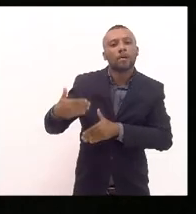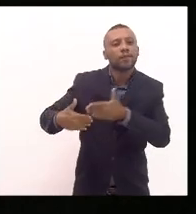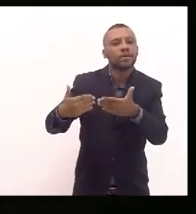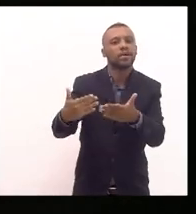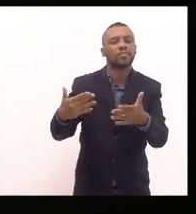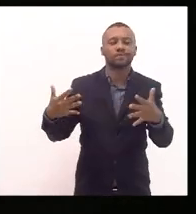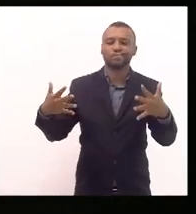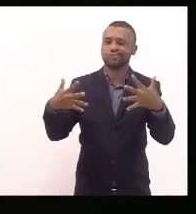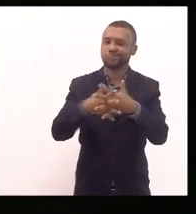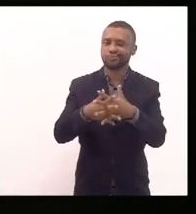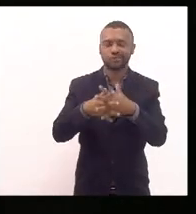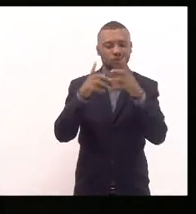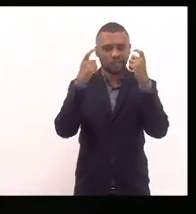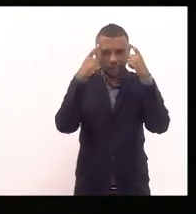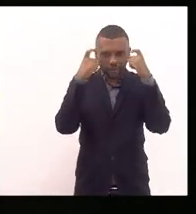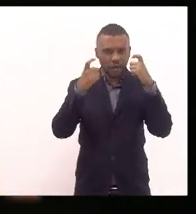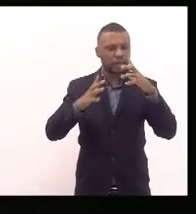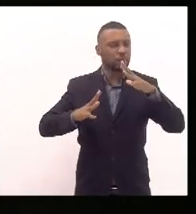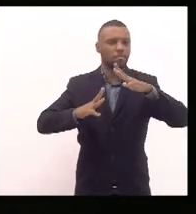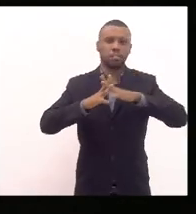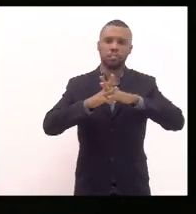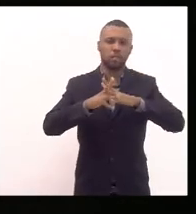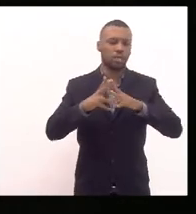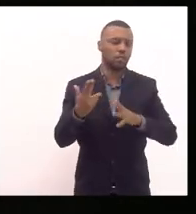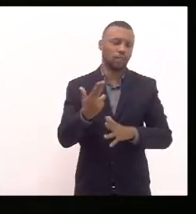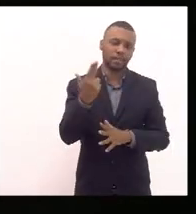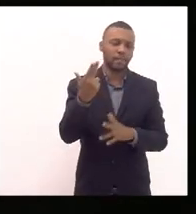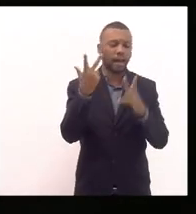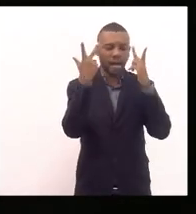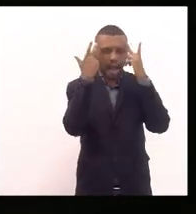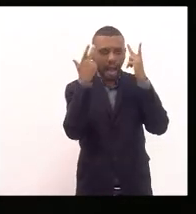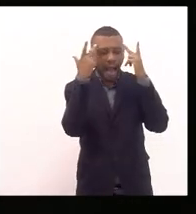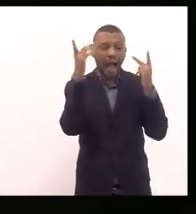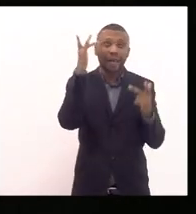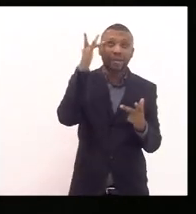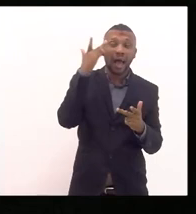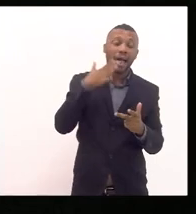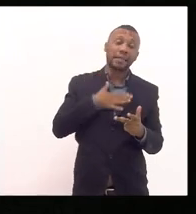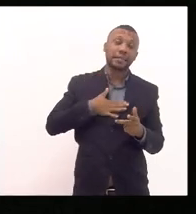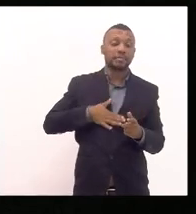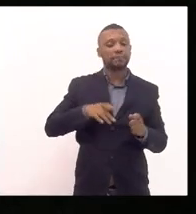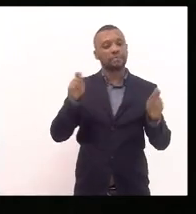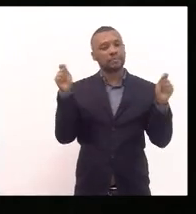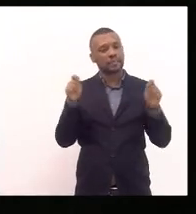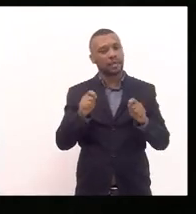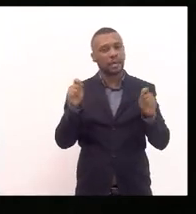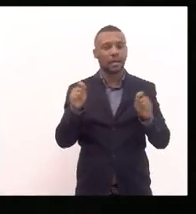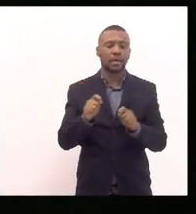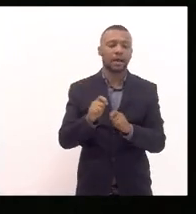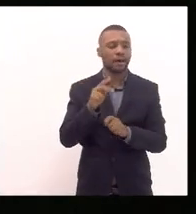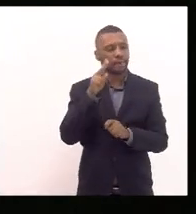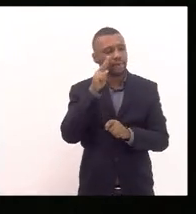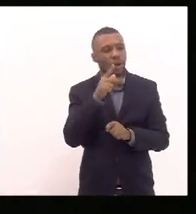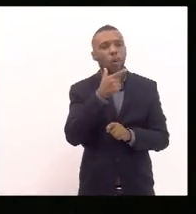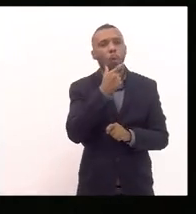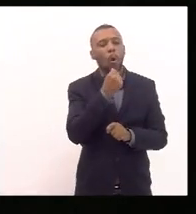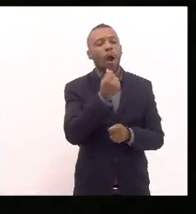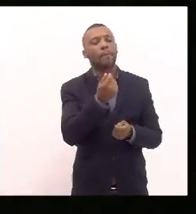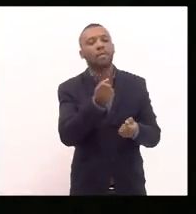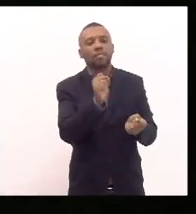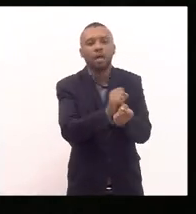extremamente violento não dá para naturalizar e achar que é tranquilo ver um homem se